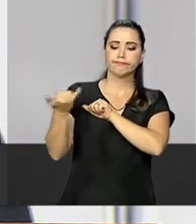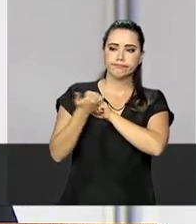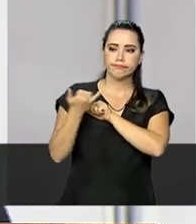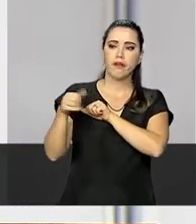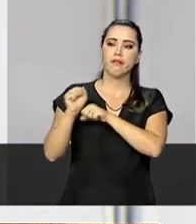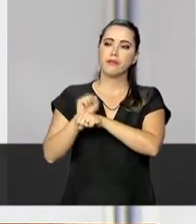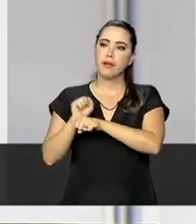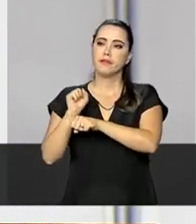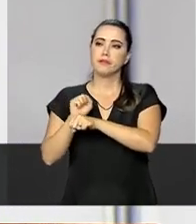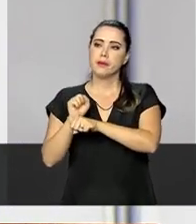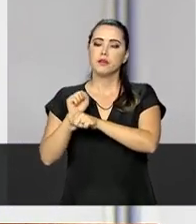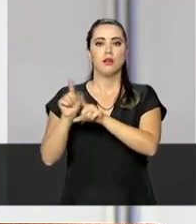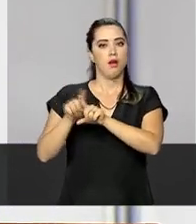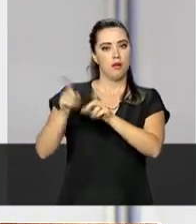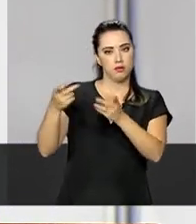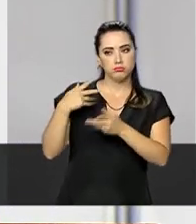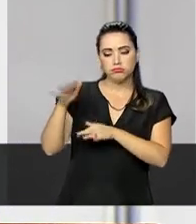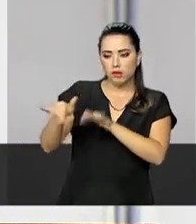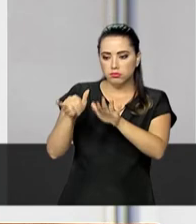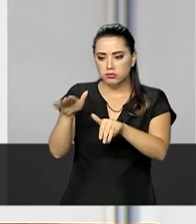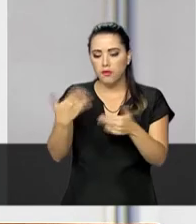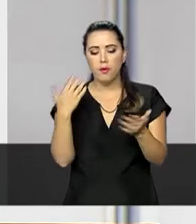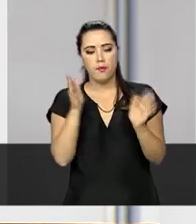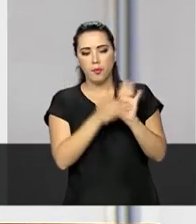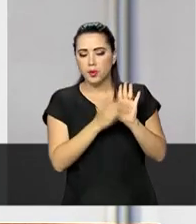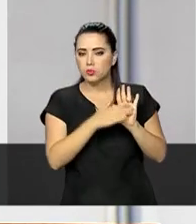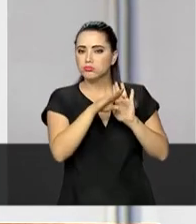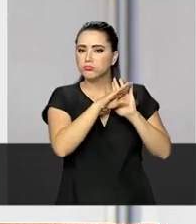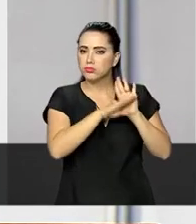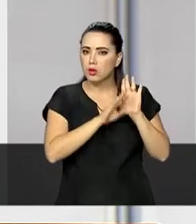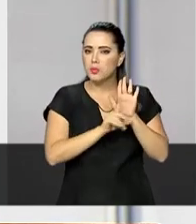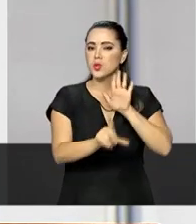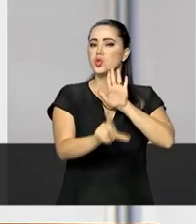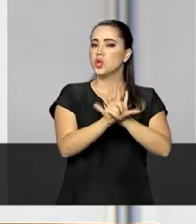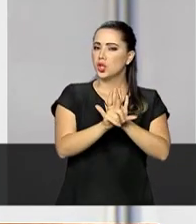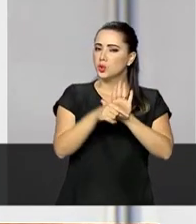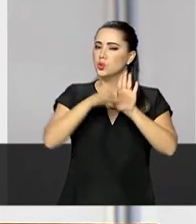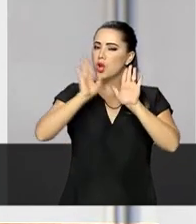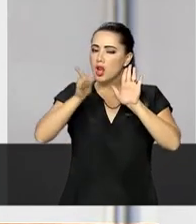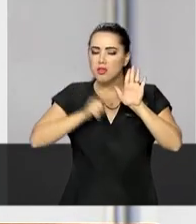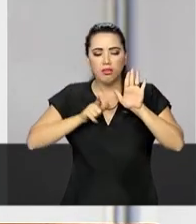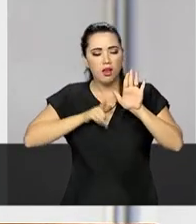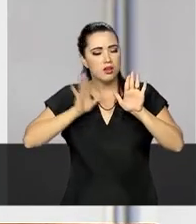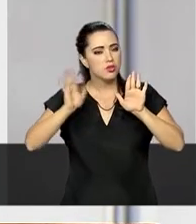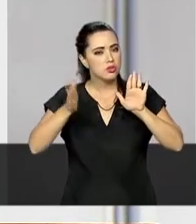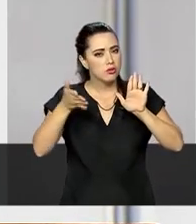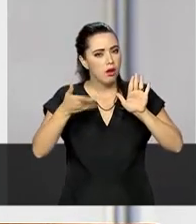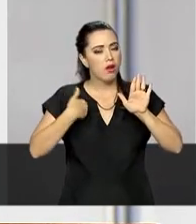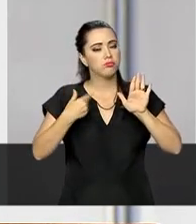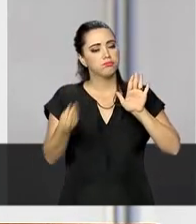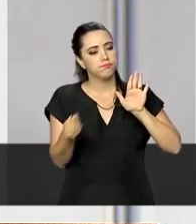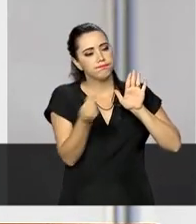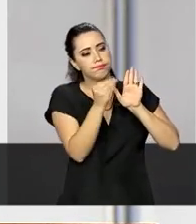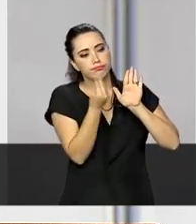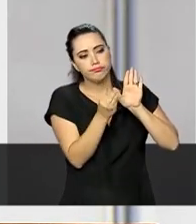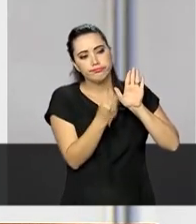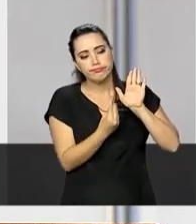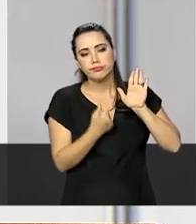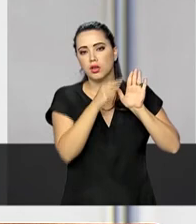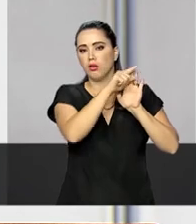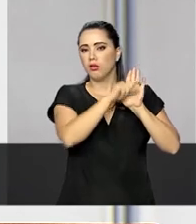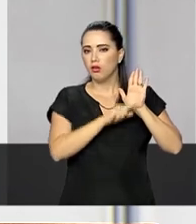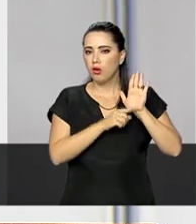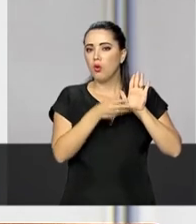recolher os dados destes projetos de lei que lá se foram colocados vamos colocar uma